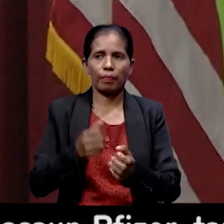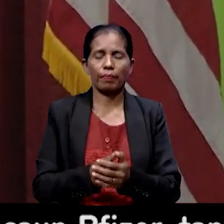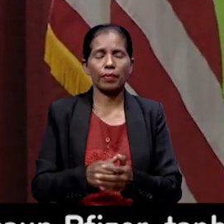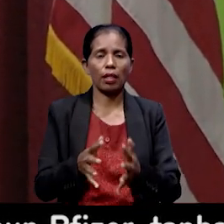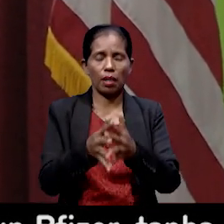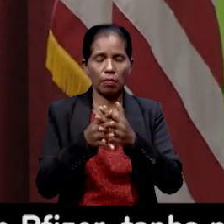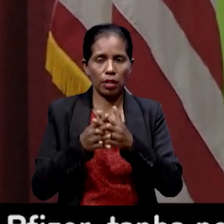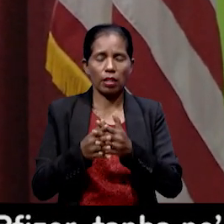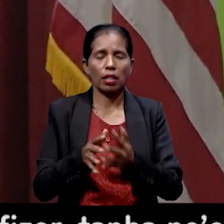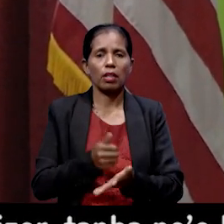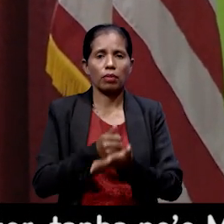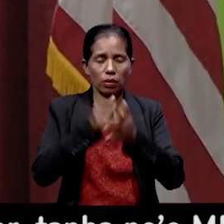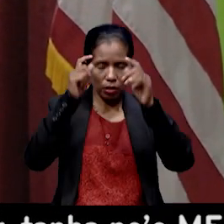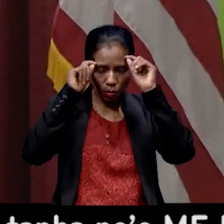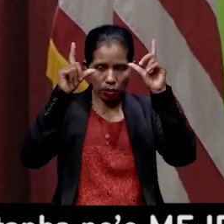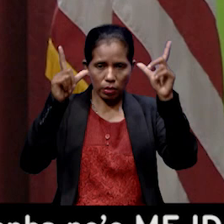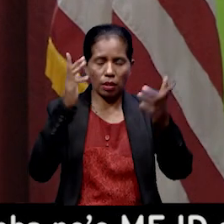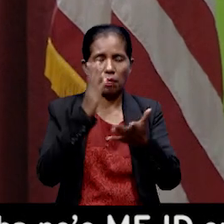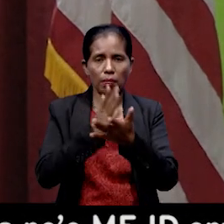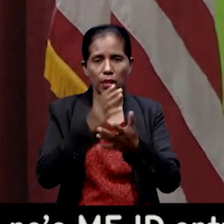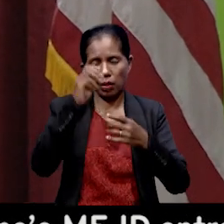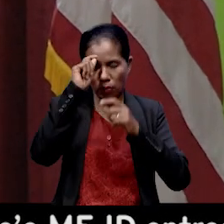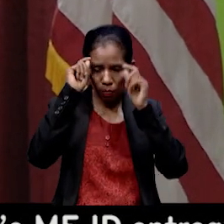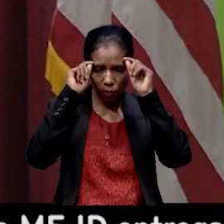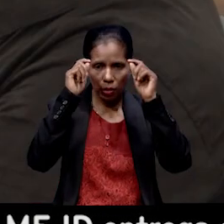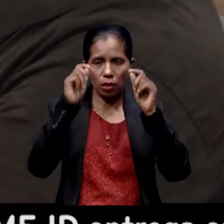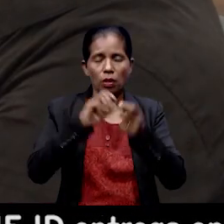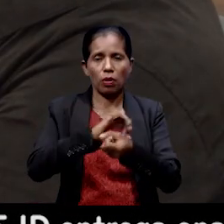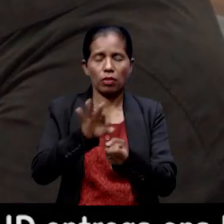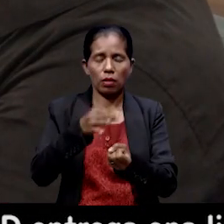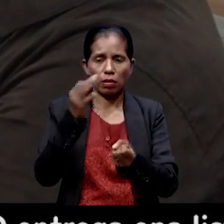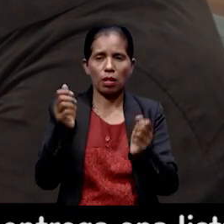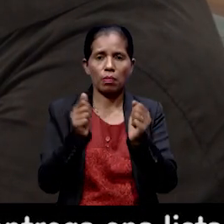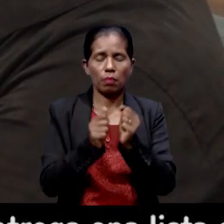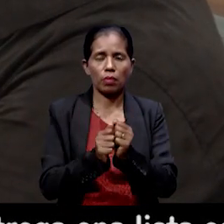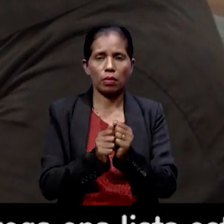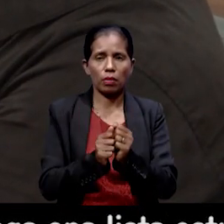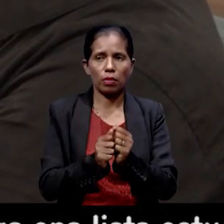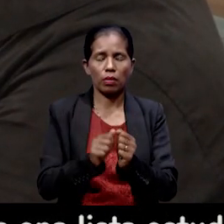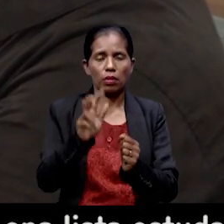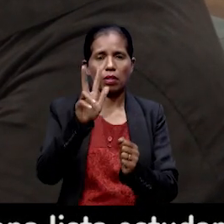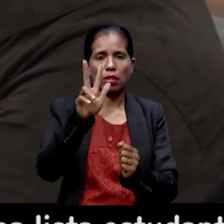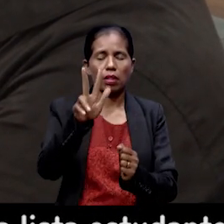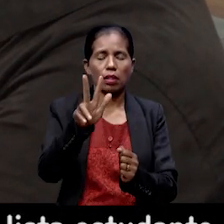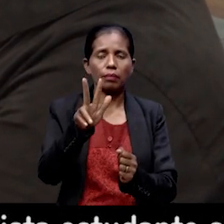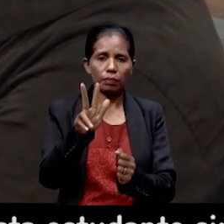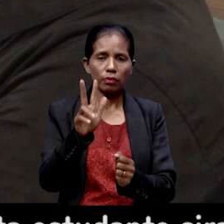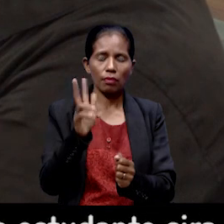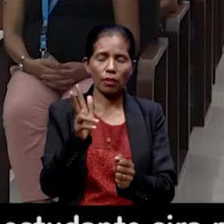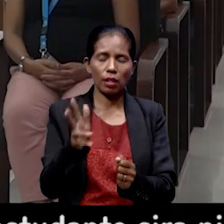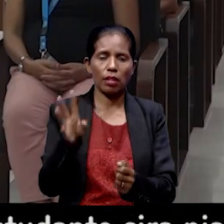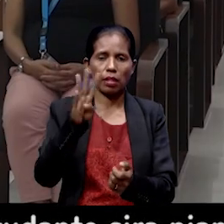Unidos apoia ona Timor-Leste ba combate COVID-19 ha mutuk dólar americano tokon 5 resin no fo ona vacina